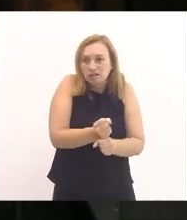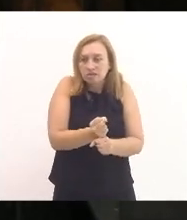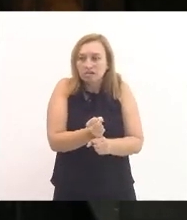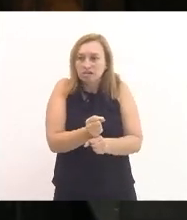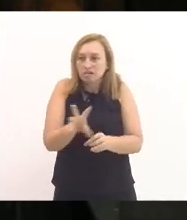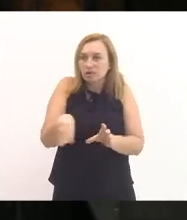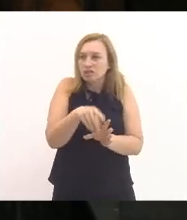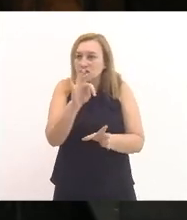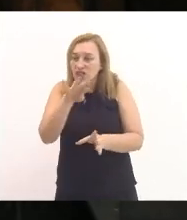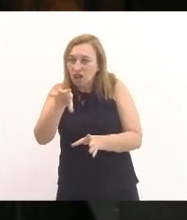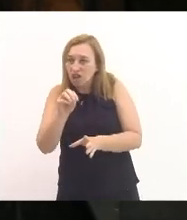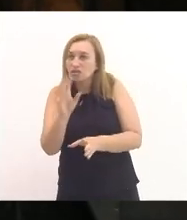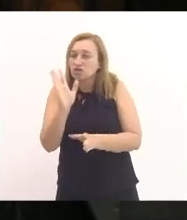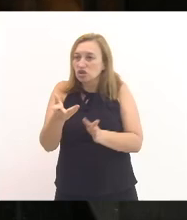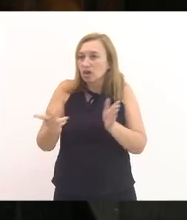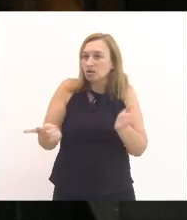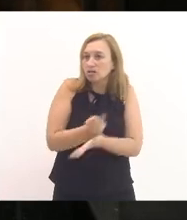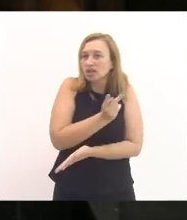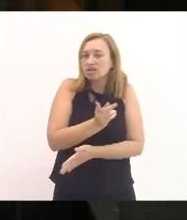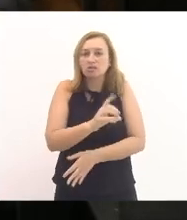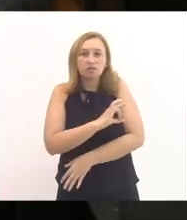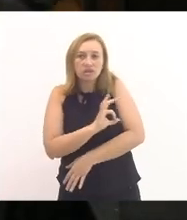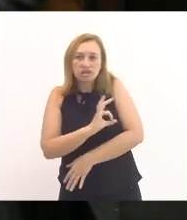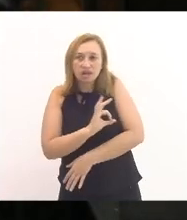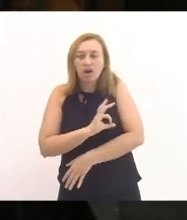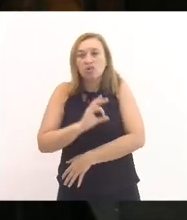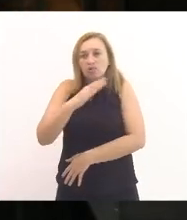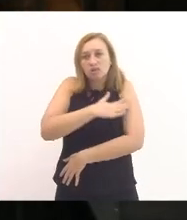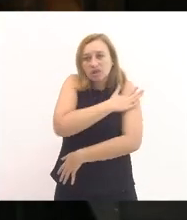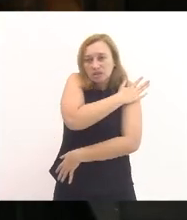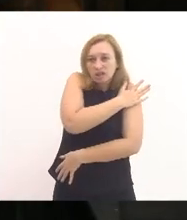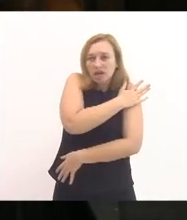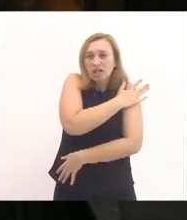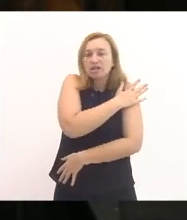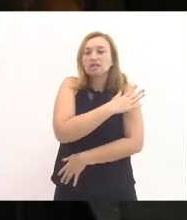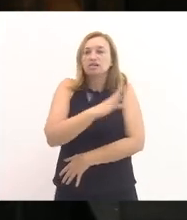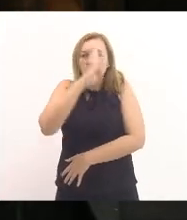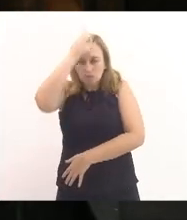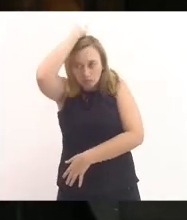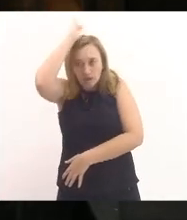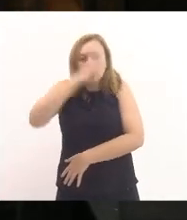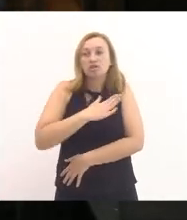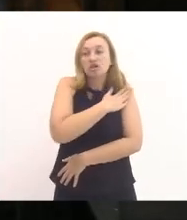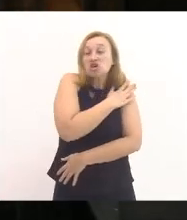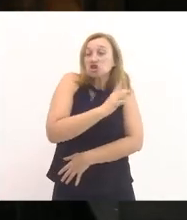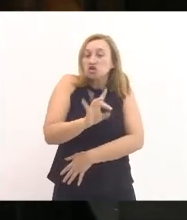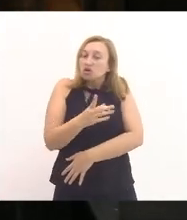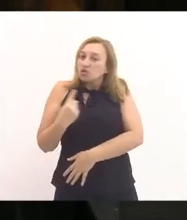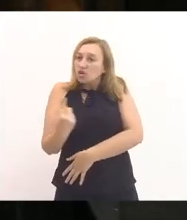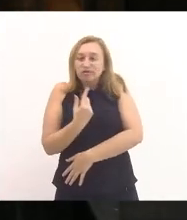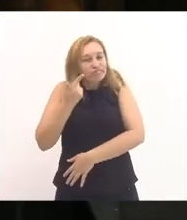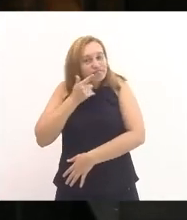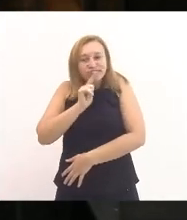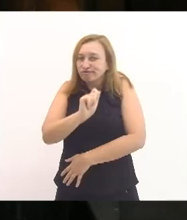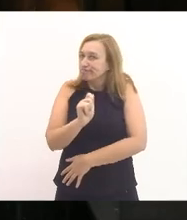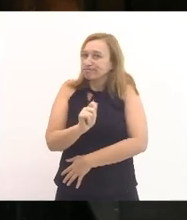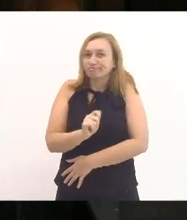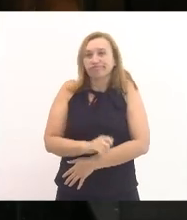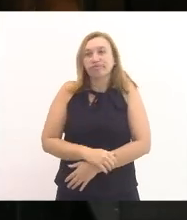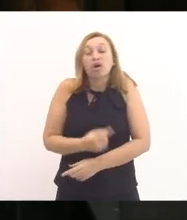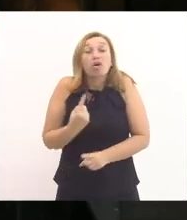triênio isso já ocorre com os policiais militares já ocorre com os Bombeiros Militares só nós que não conseguimos